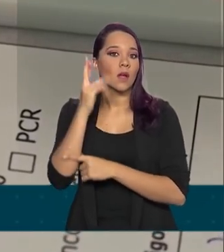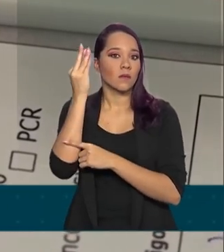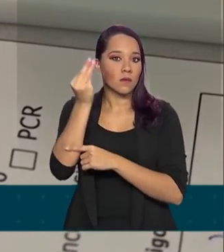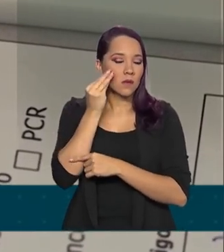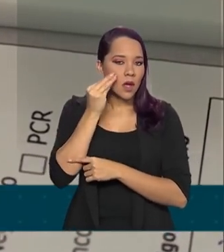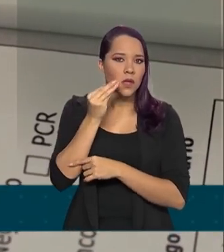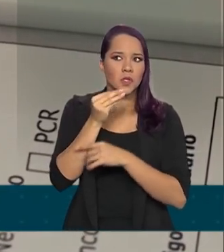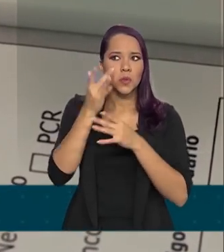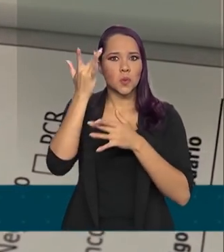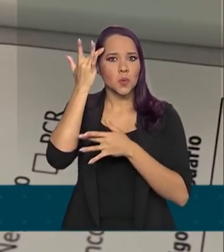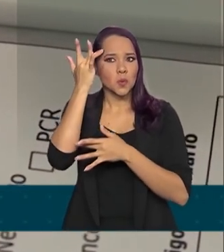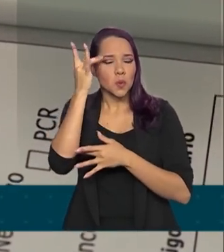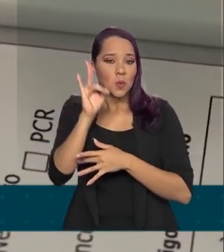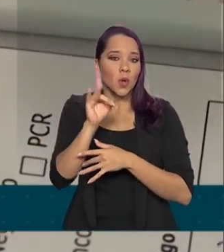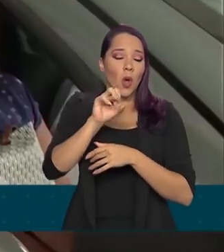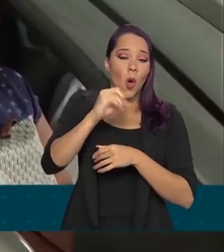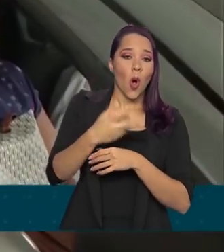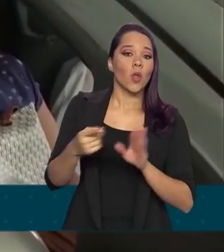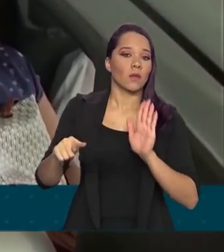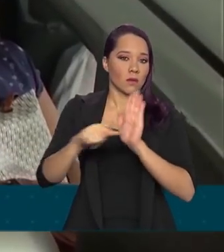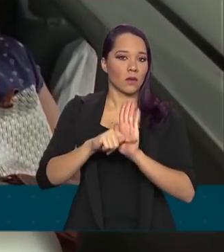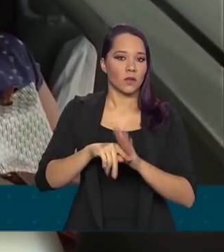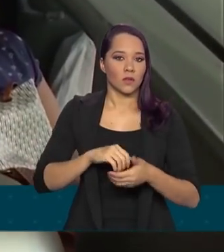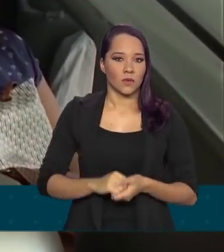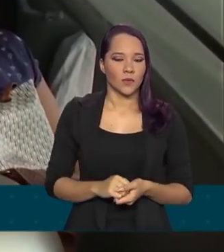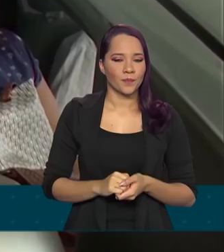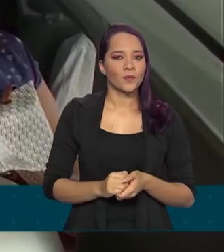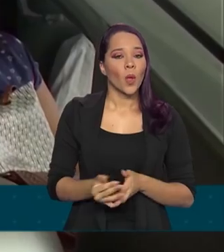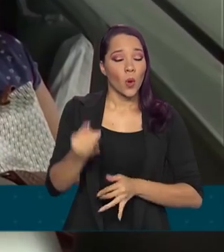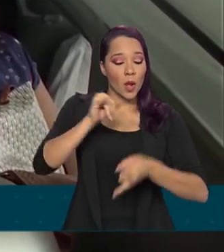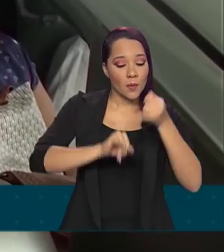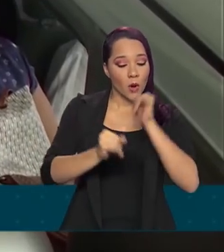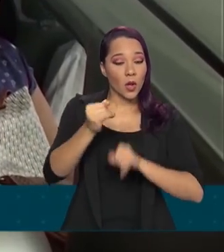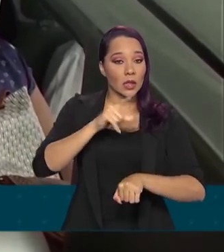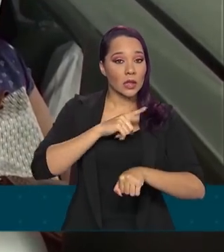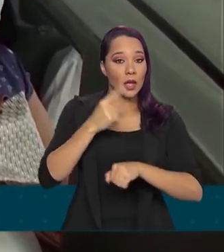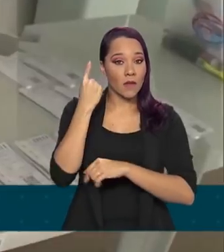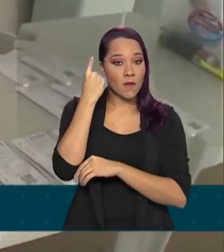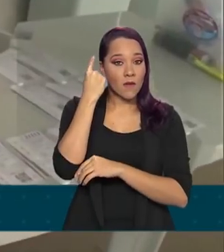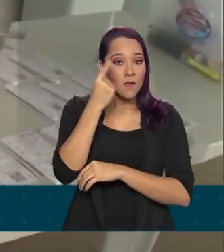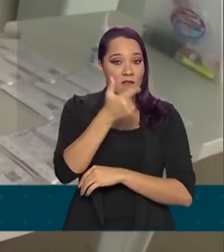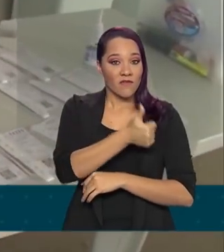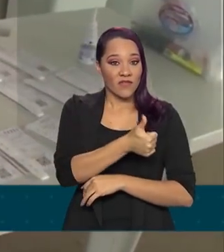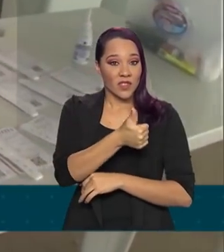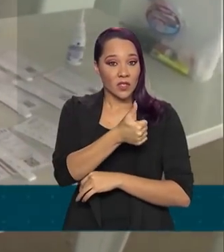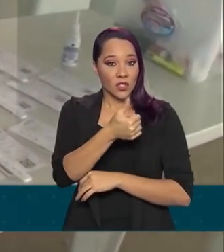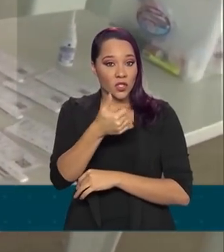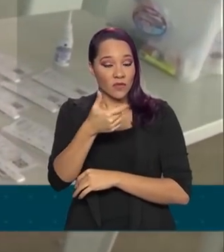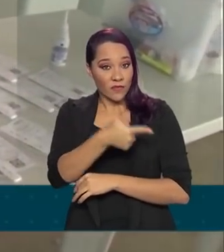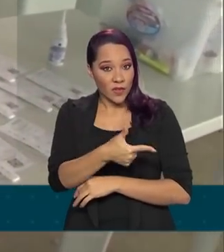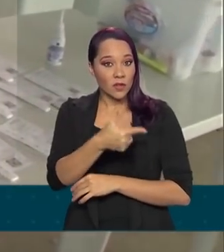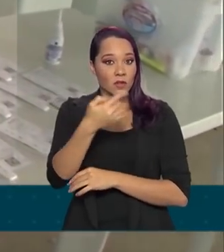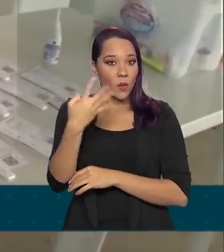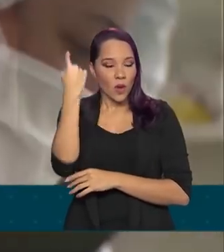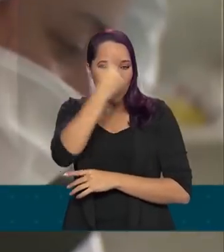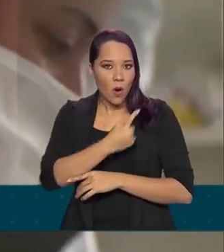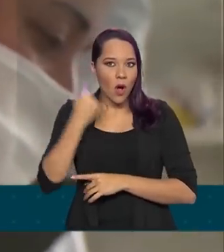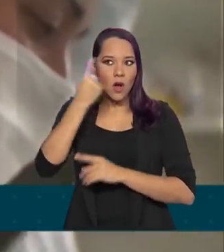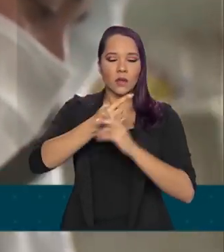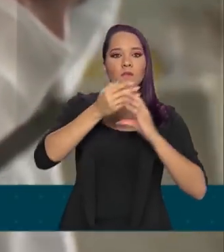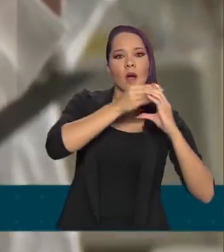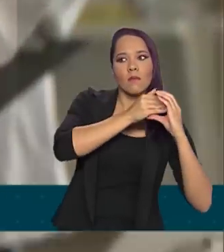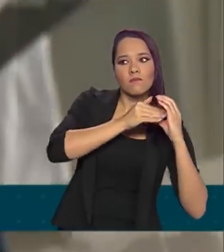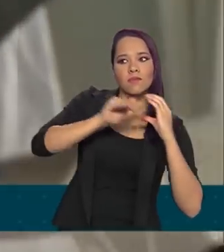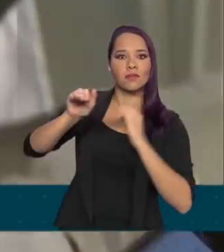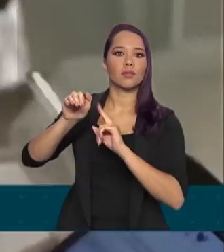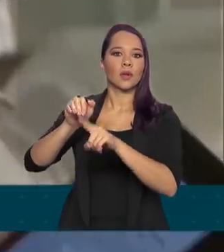for inconclusivo ou negativo. Os laboratórios têm até 24 horas a partir do resultado do teste para enviar a